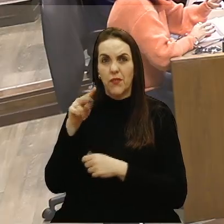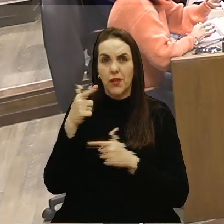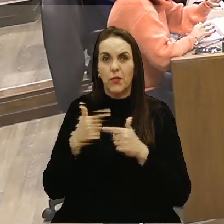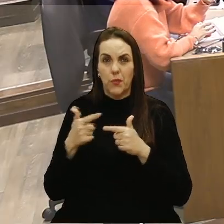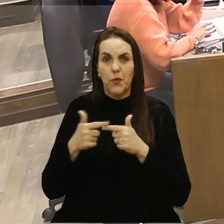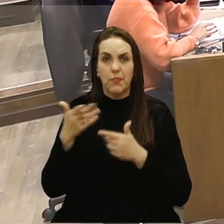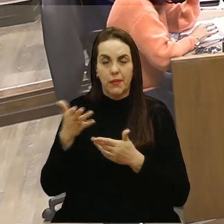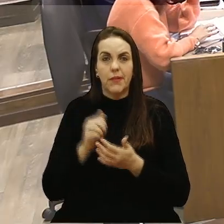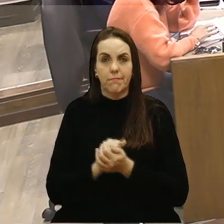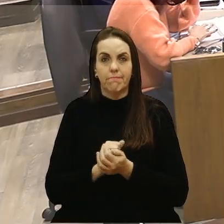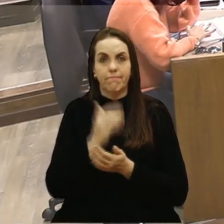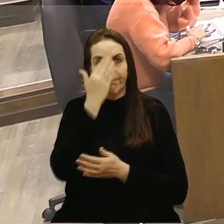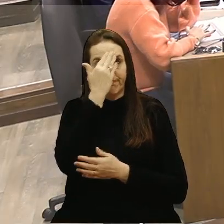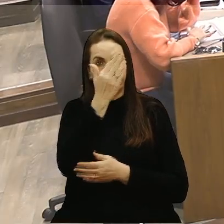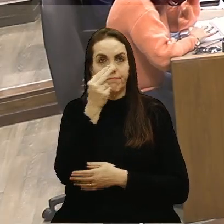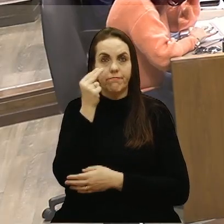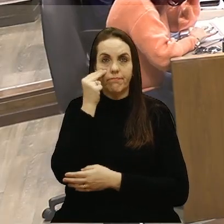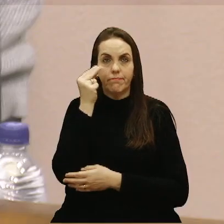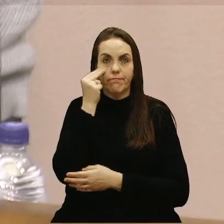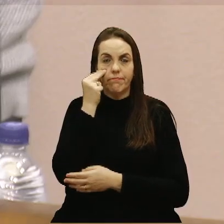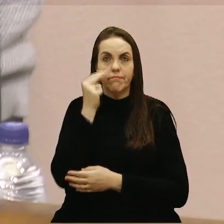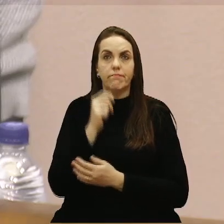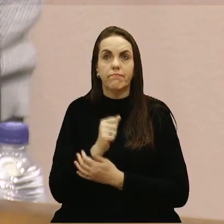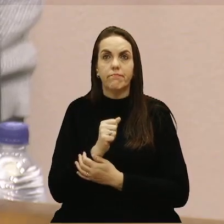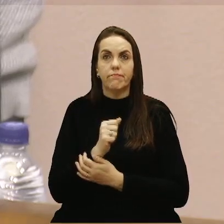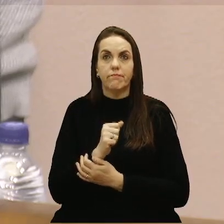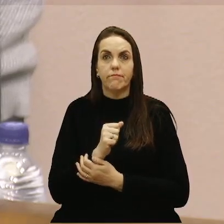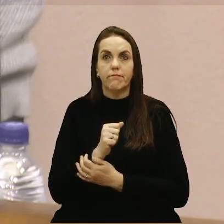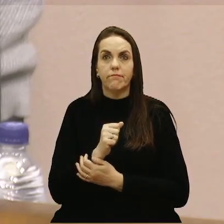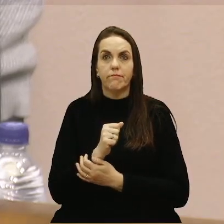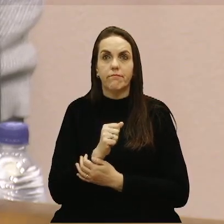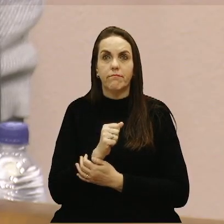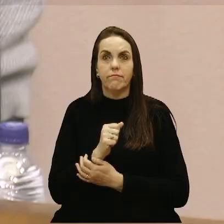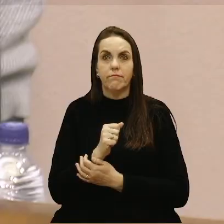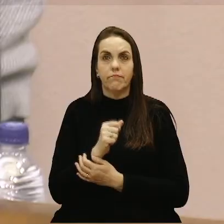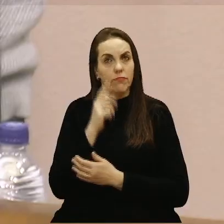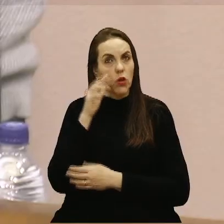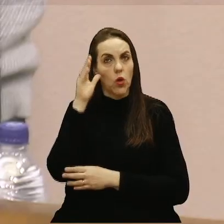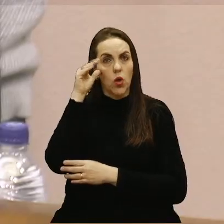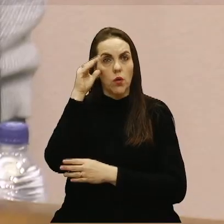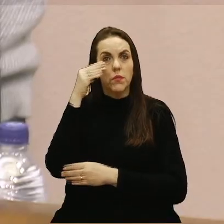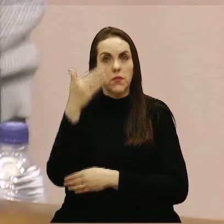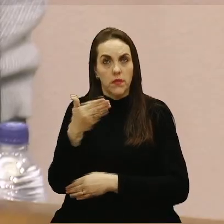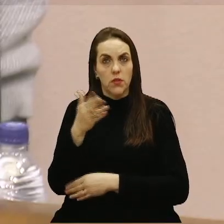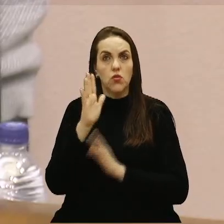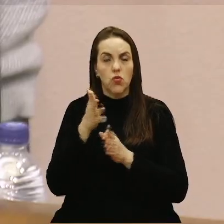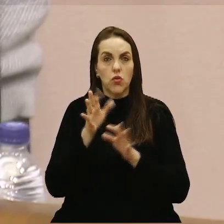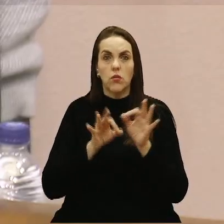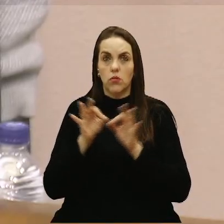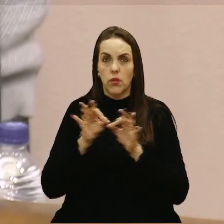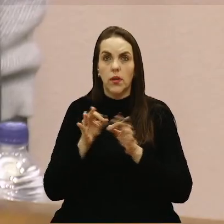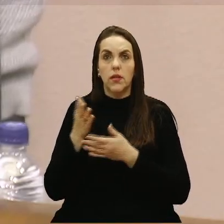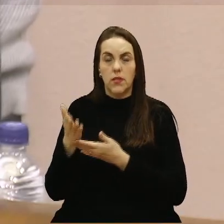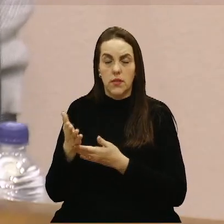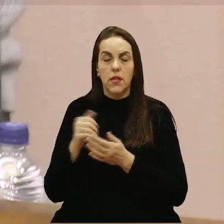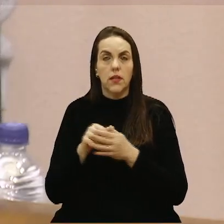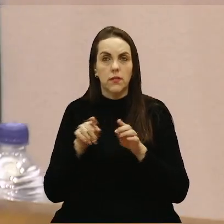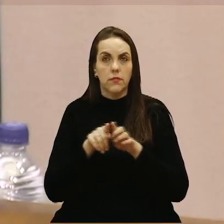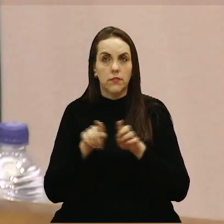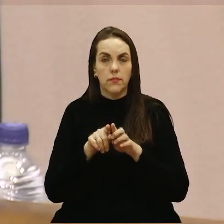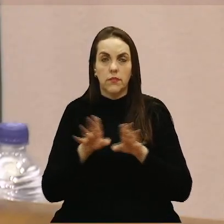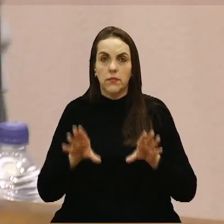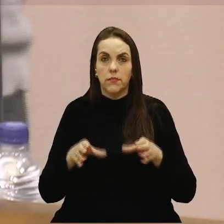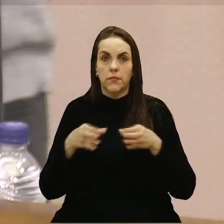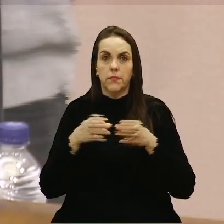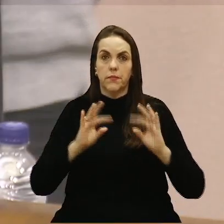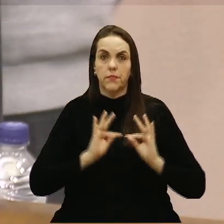vereador Cláudio Libardi. Agradeço a sua observação e já vamos verificar aqui com a nossa equipe